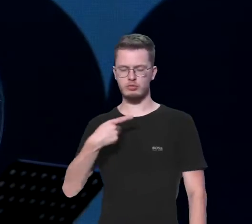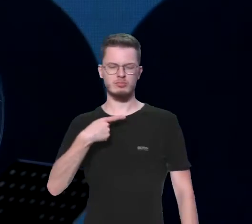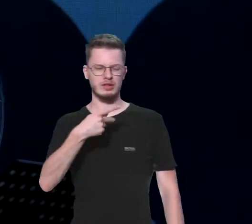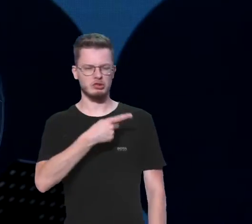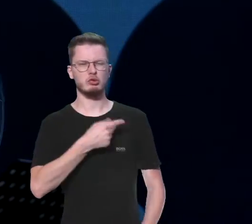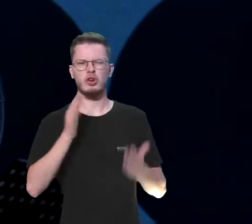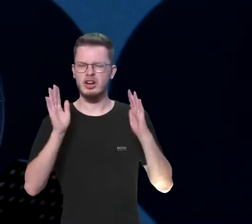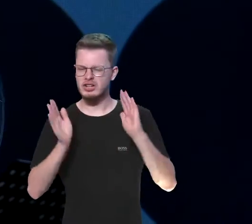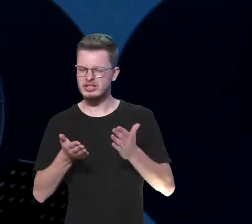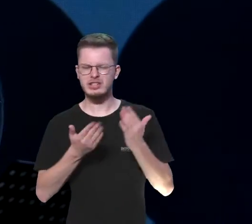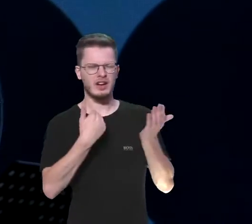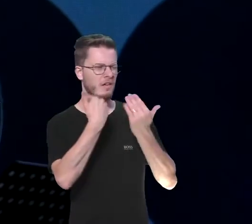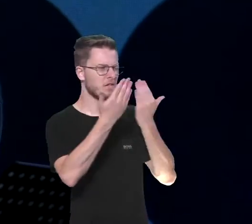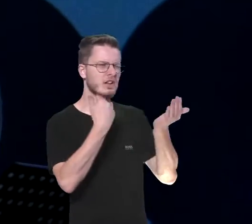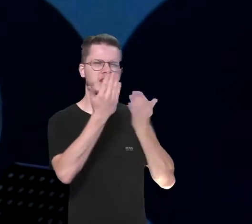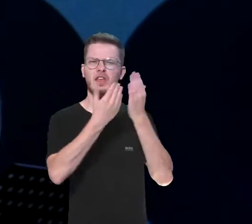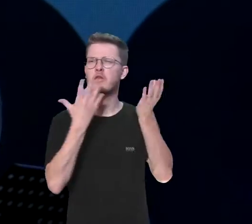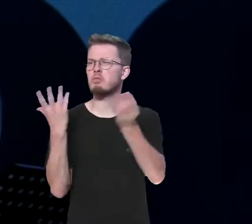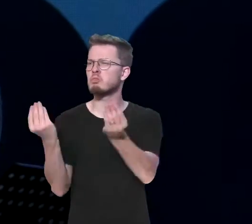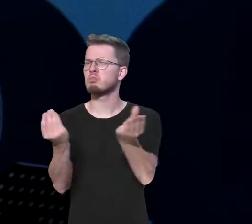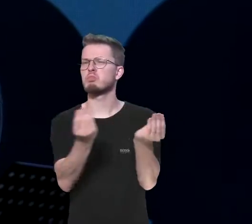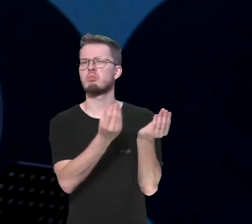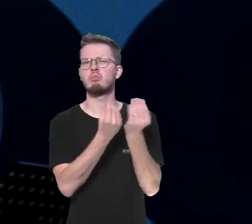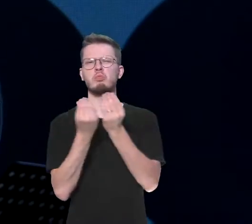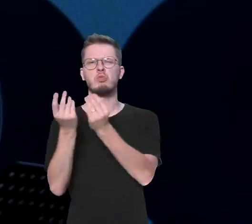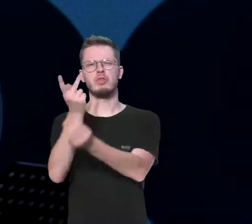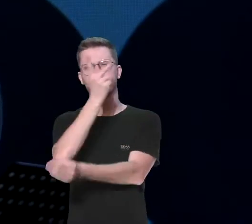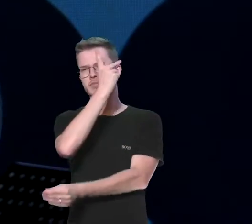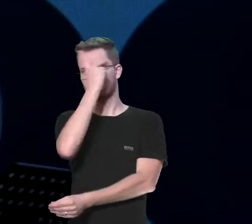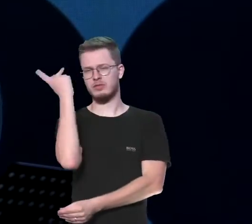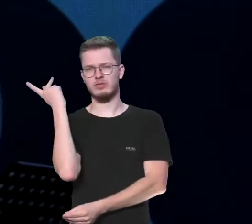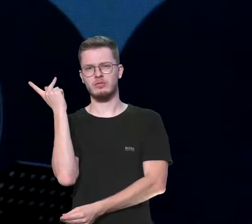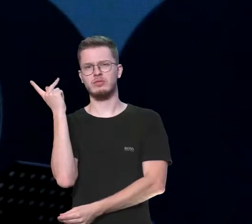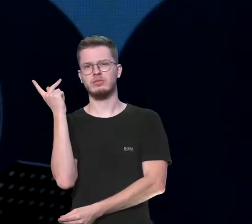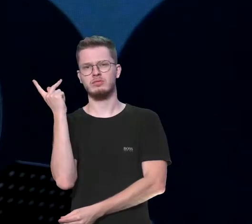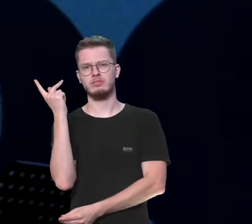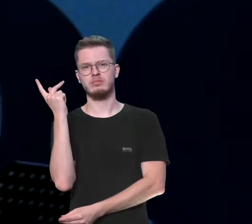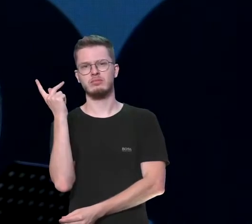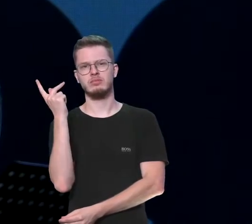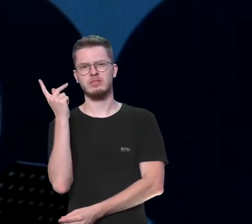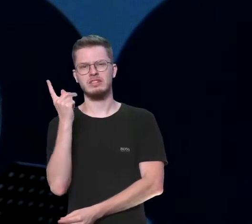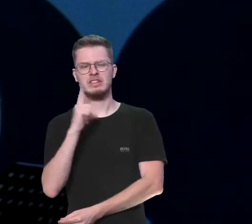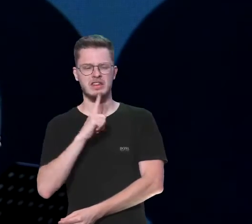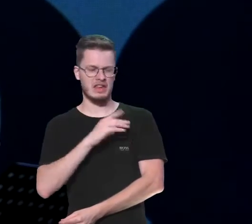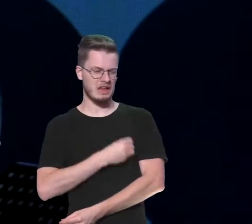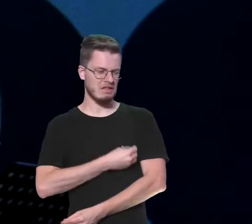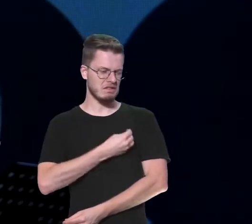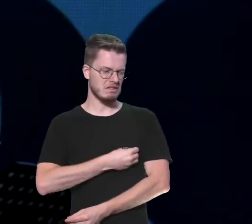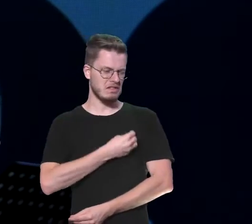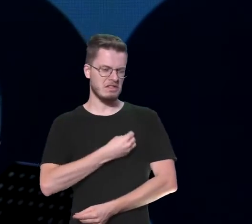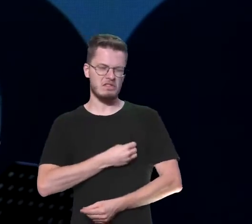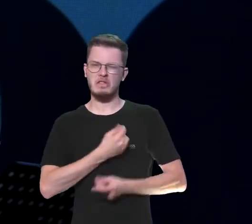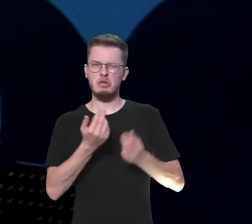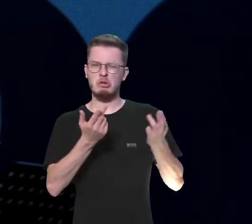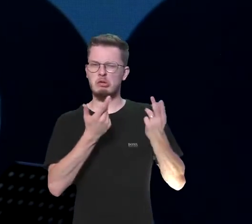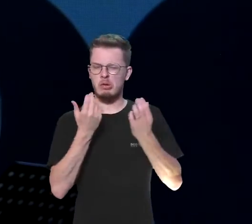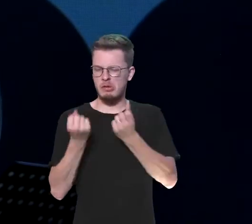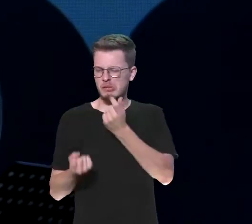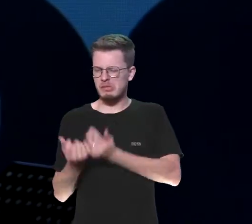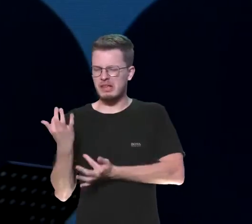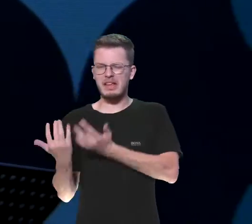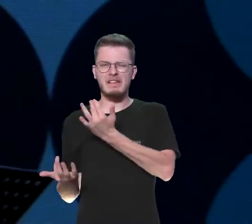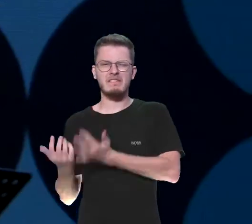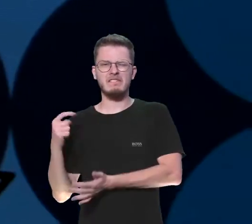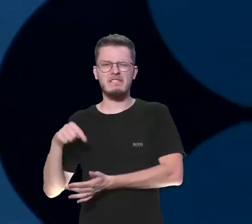de atender gente que nessa terra tem vivido um inferno por conta dos sentimentos que alimentou no coração.